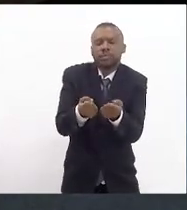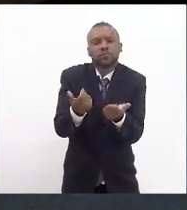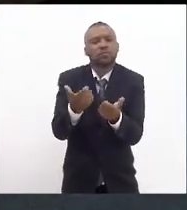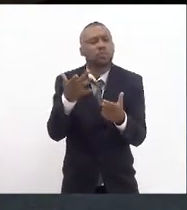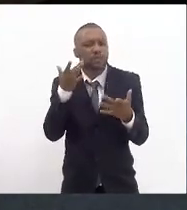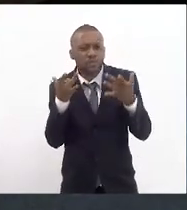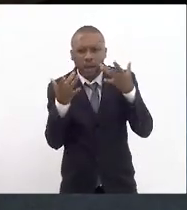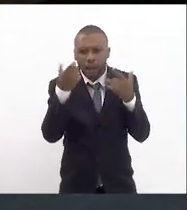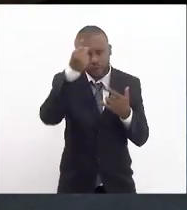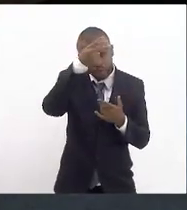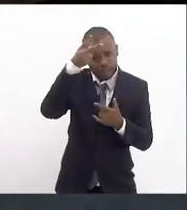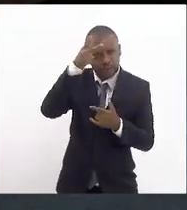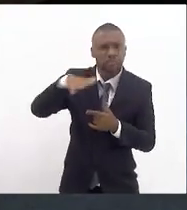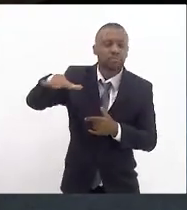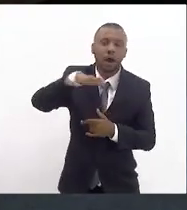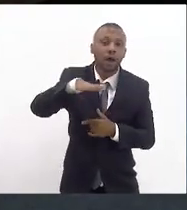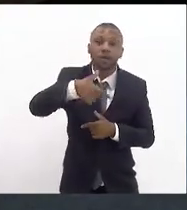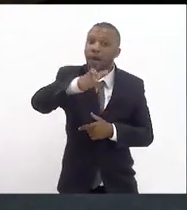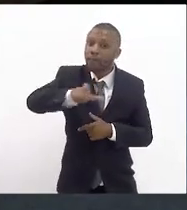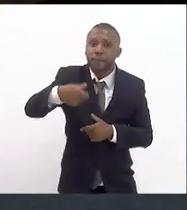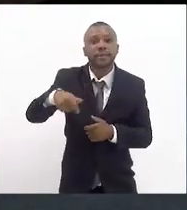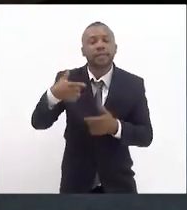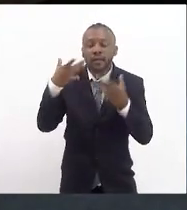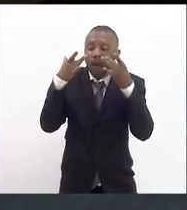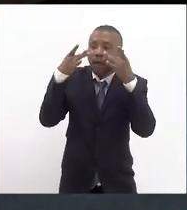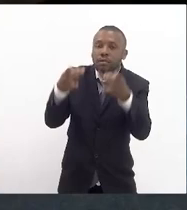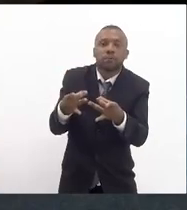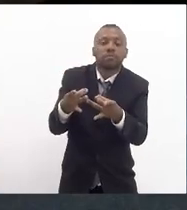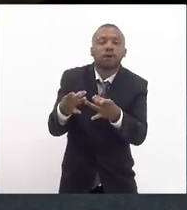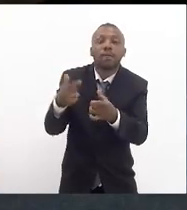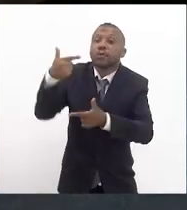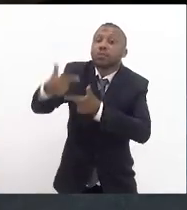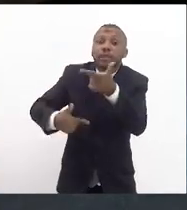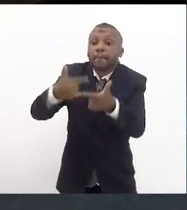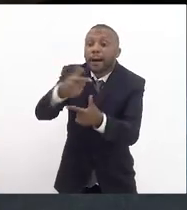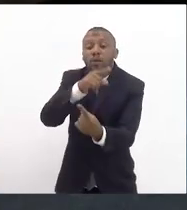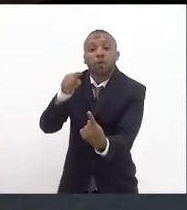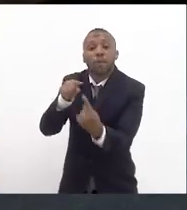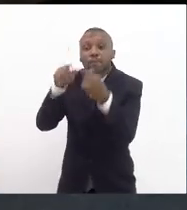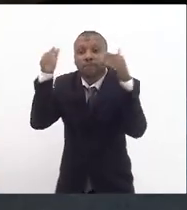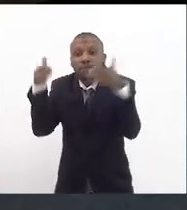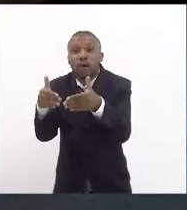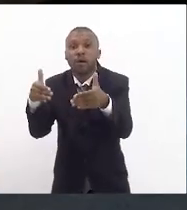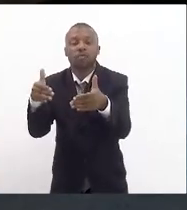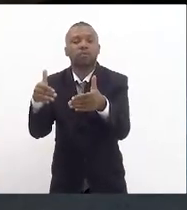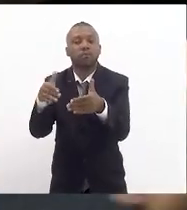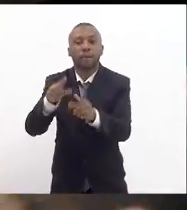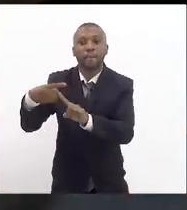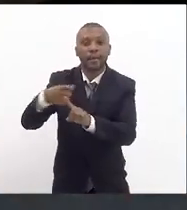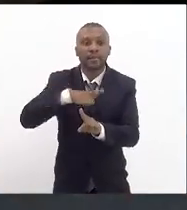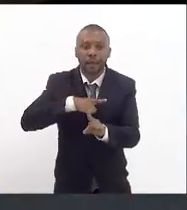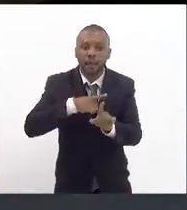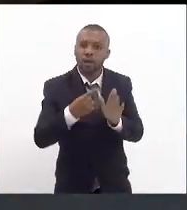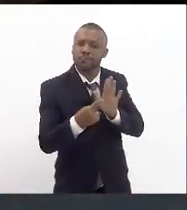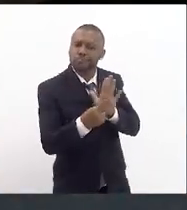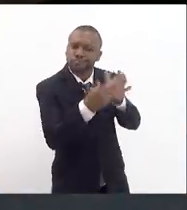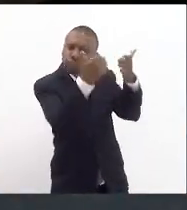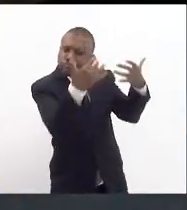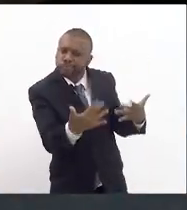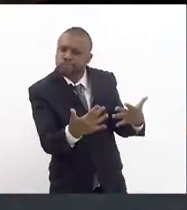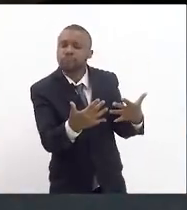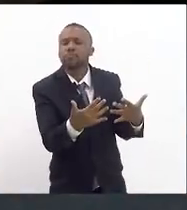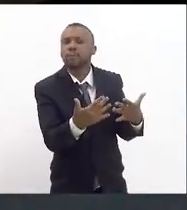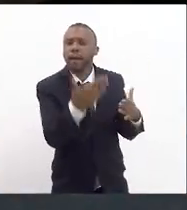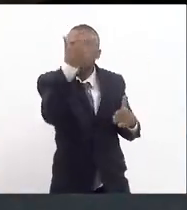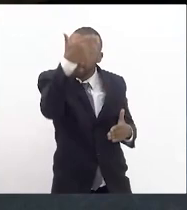que lá acontece. Que as pessoas têm que se dedicar mais à atividade, fim, e o estrito para provar que realmente foi feito, né?